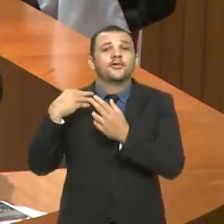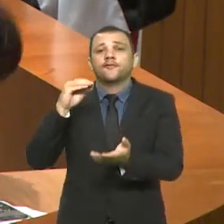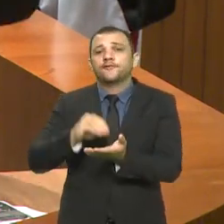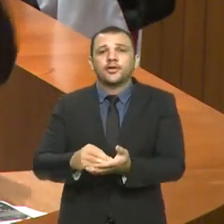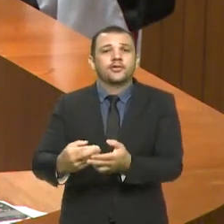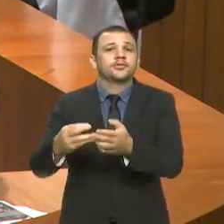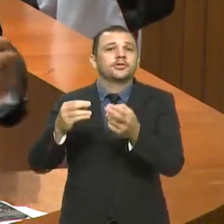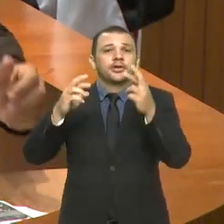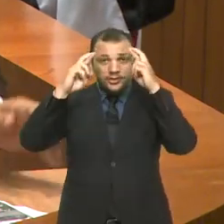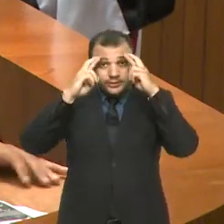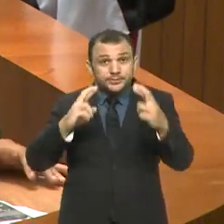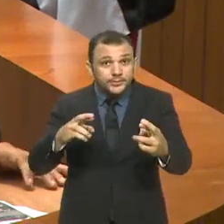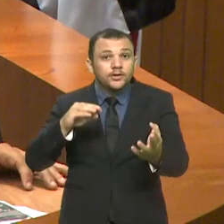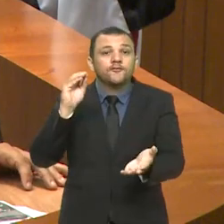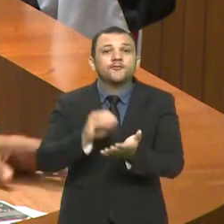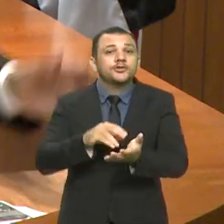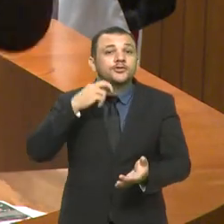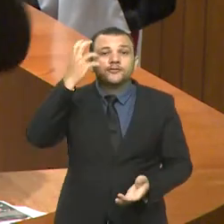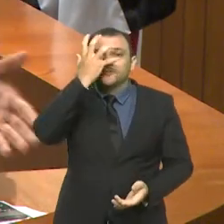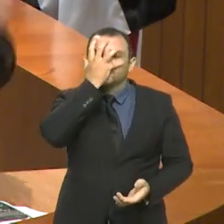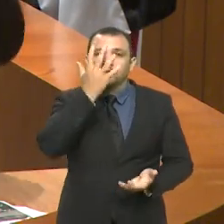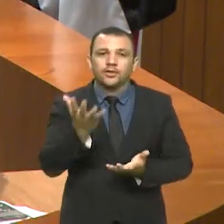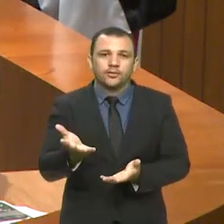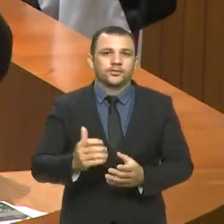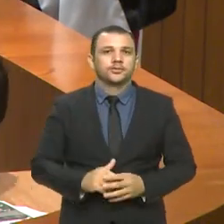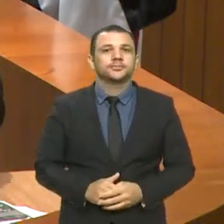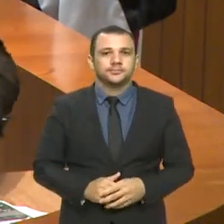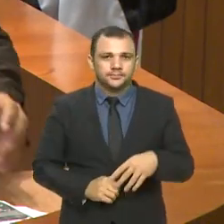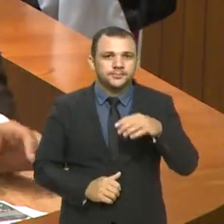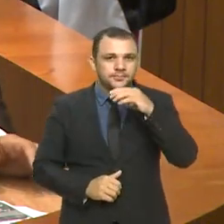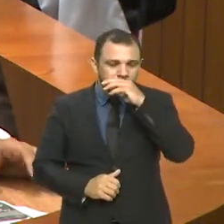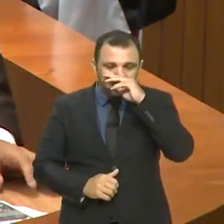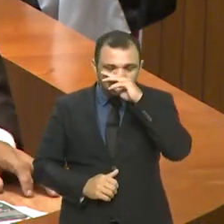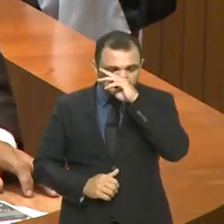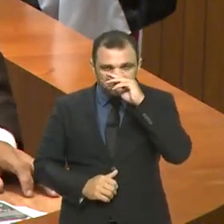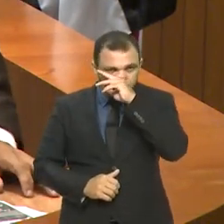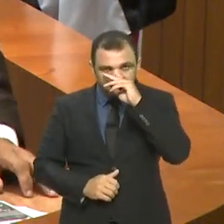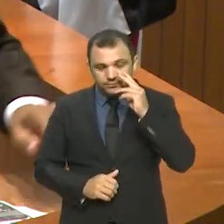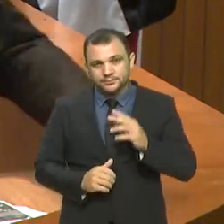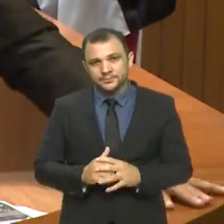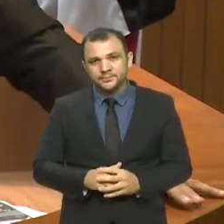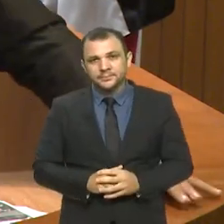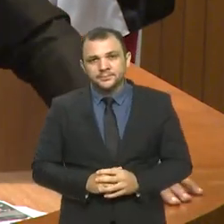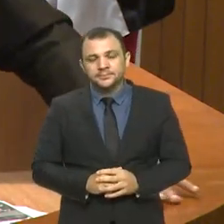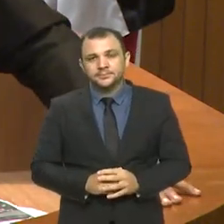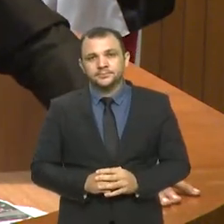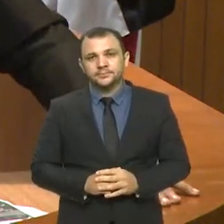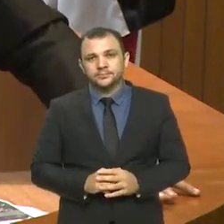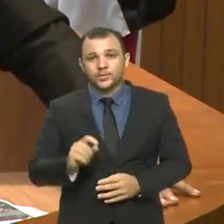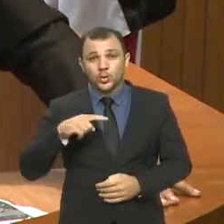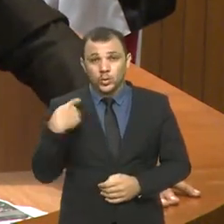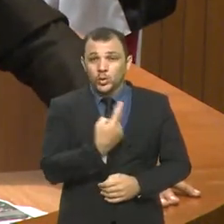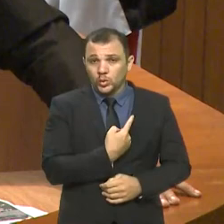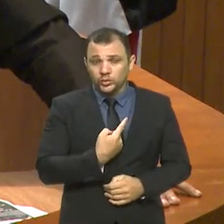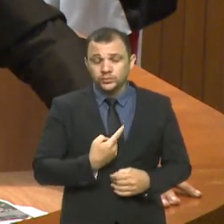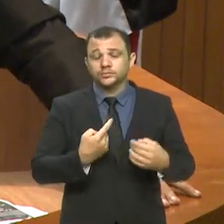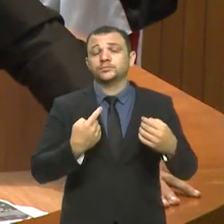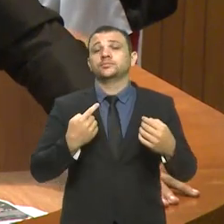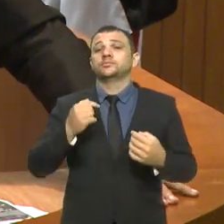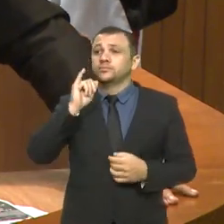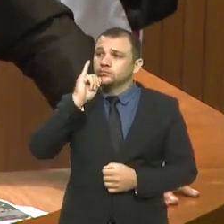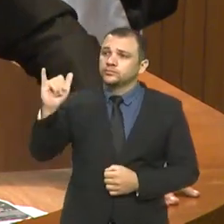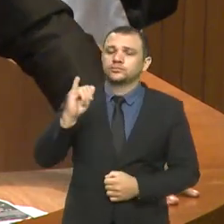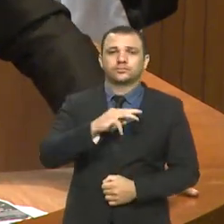Falta de vergonha na cara. Falta de vergonha na cara. Nós denunciamos o Ministério Público